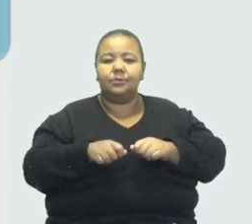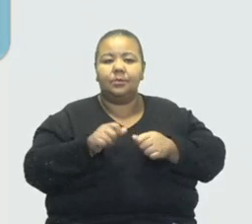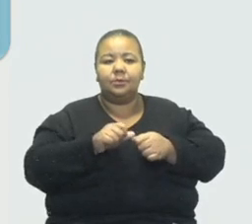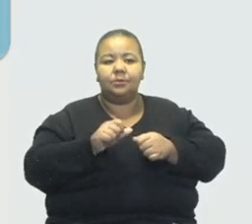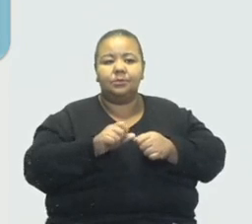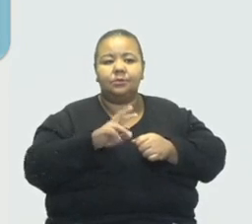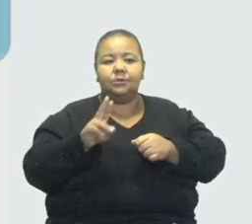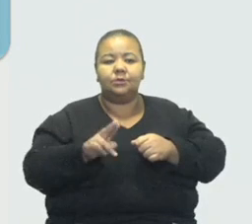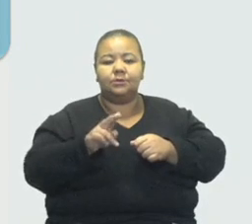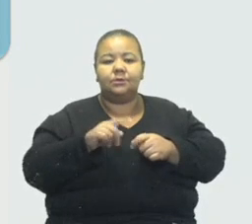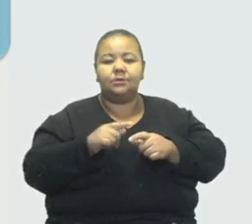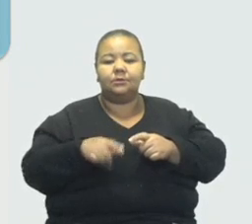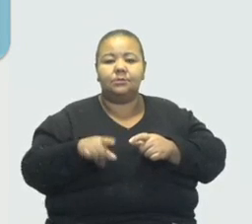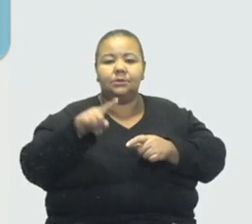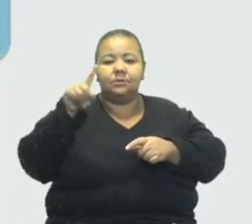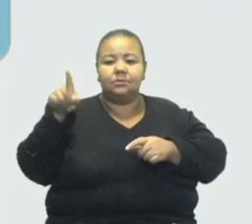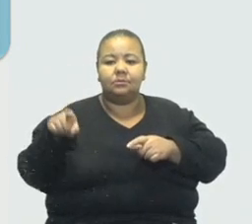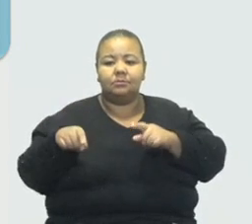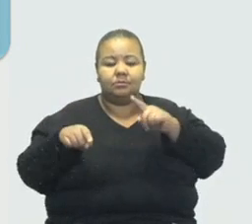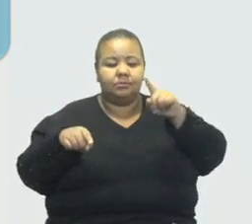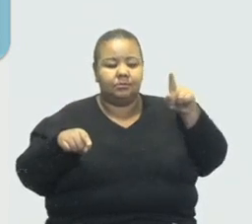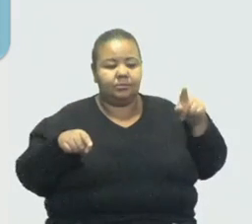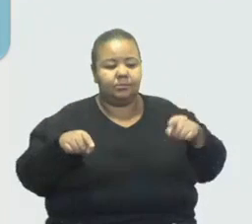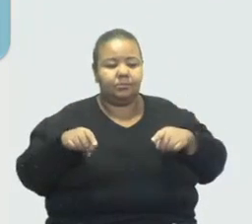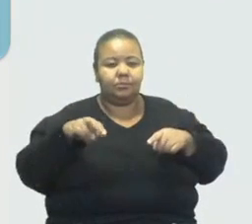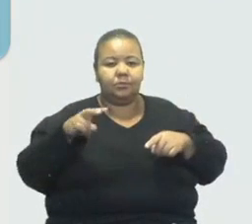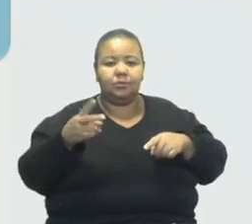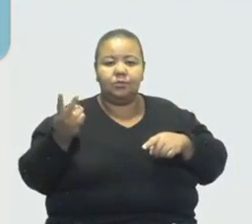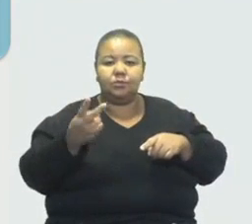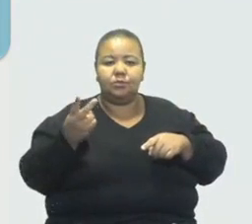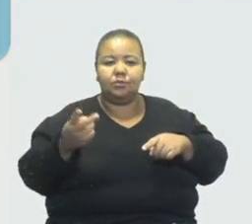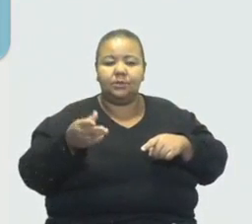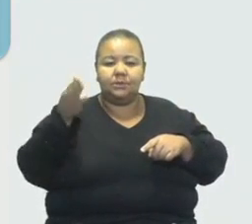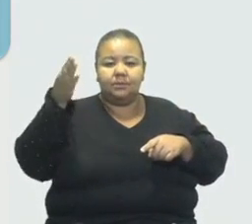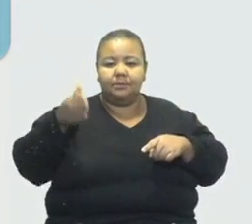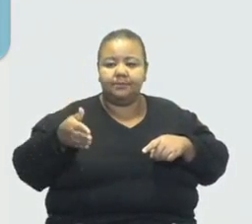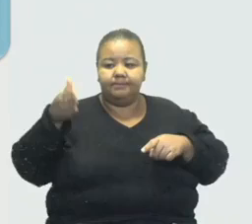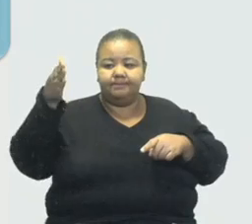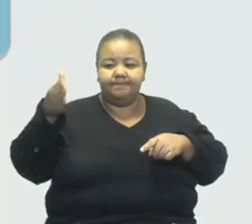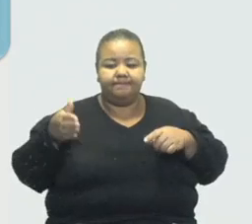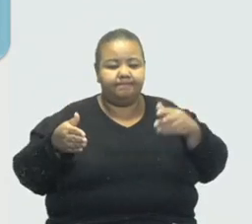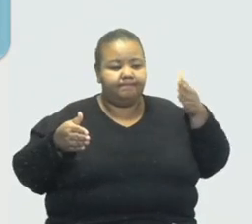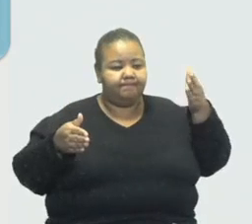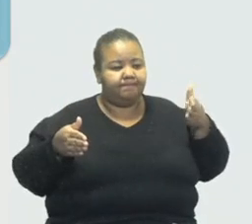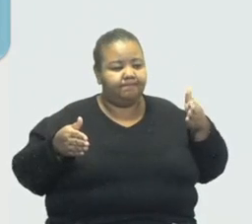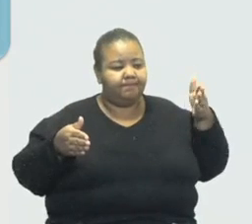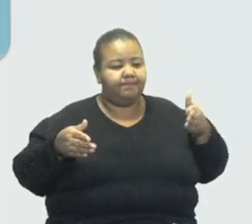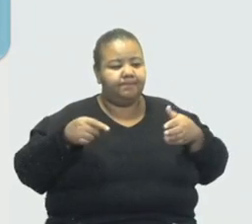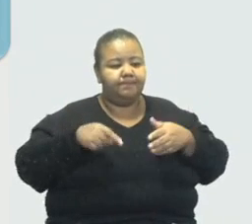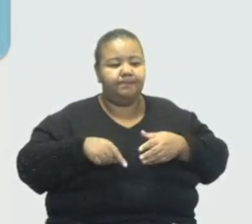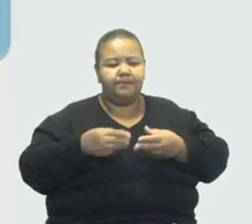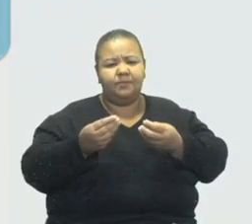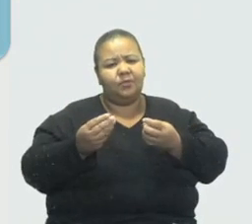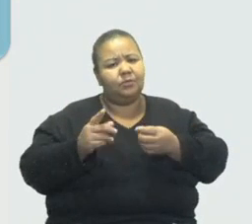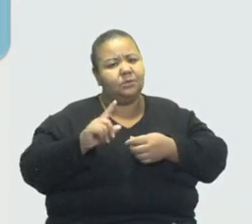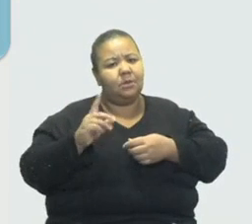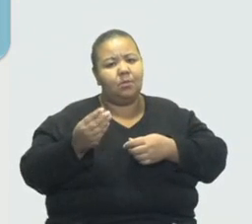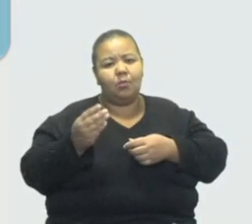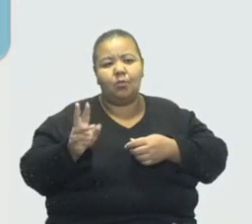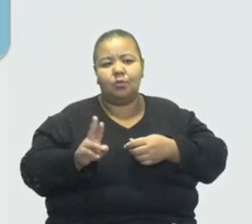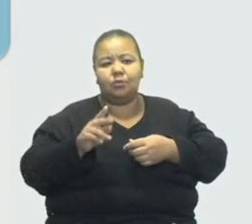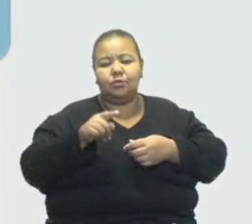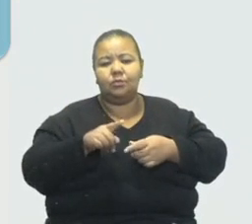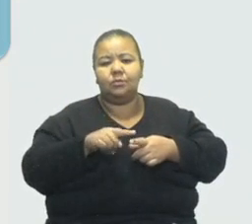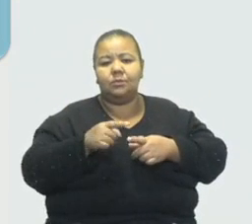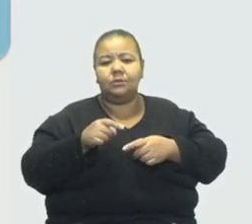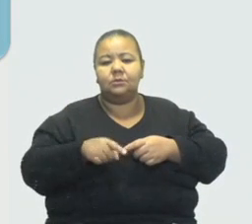podemos utilizar parênteses ou ainda duas barras. Essa notação de duas barras, ela não é tão usual, mas